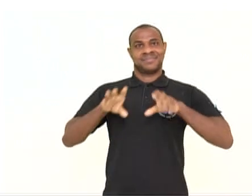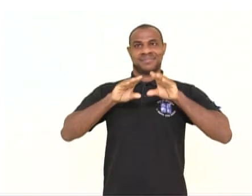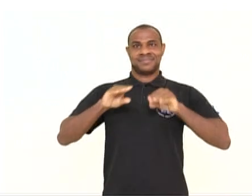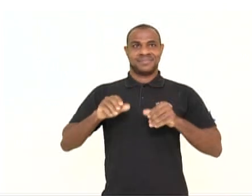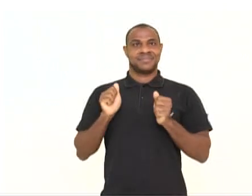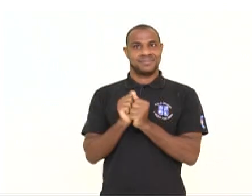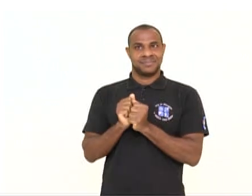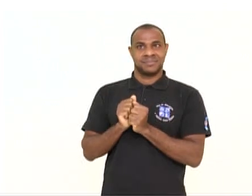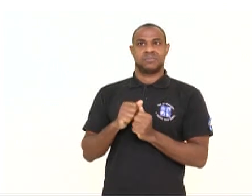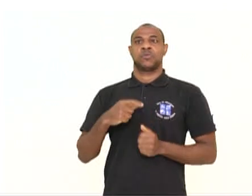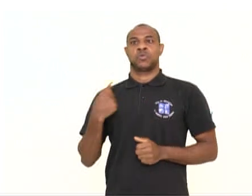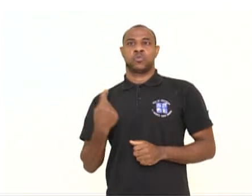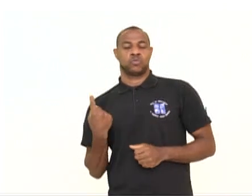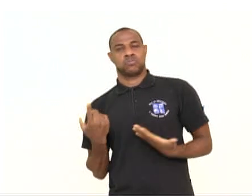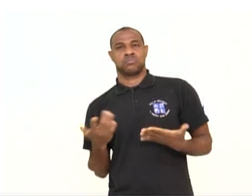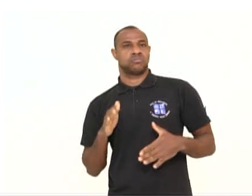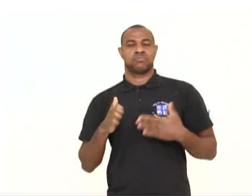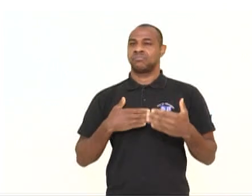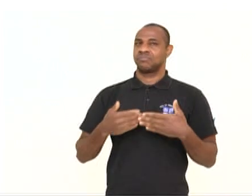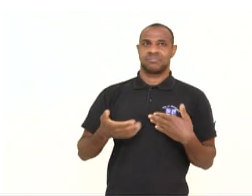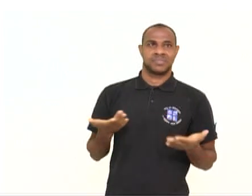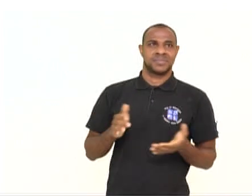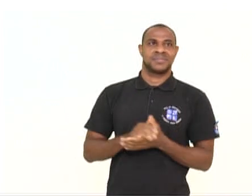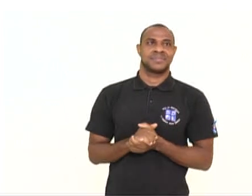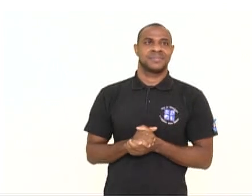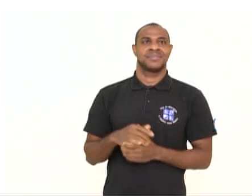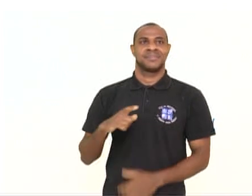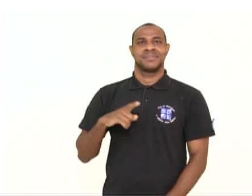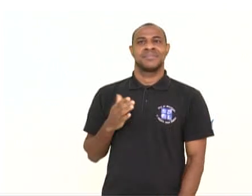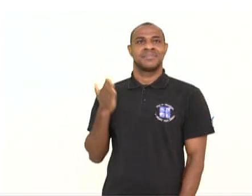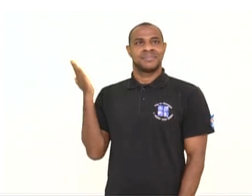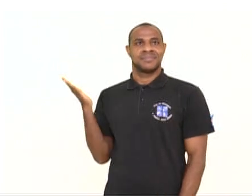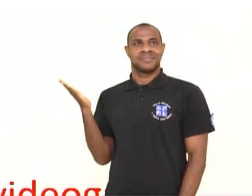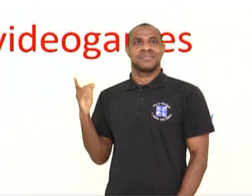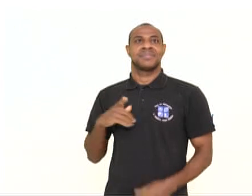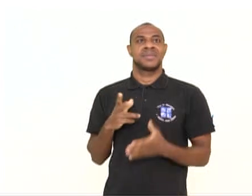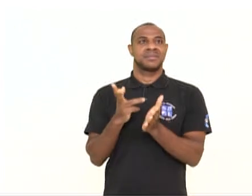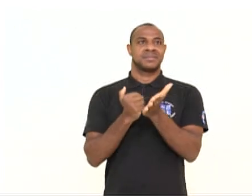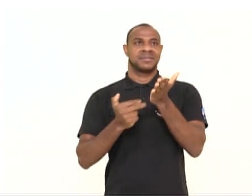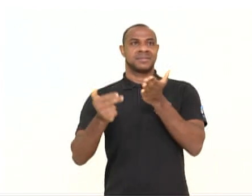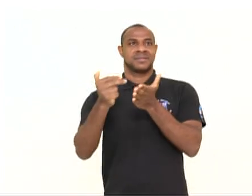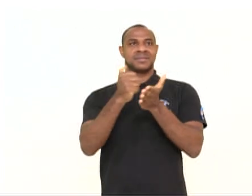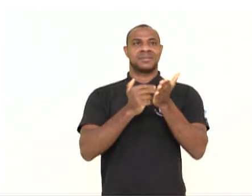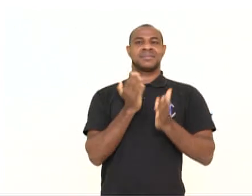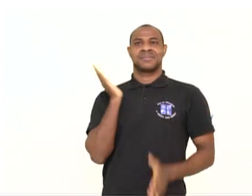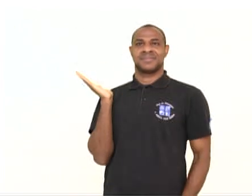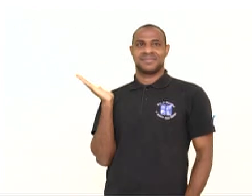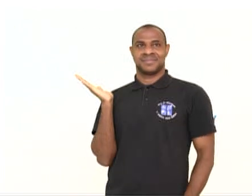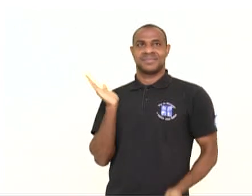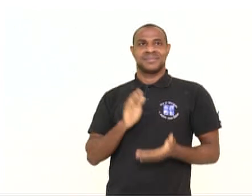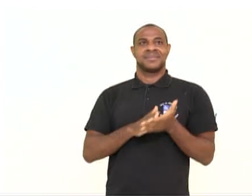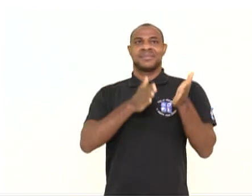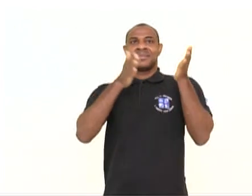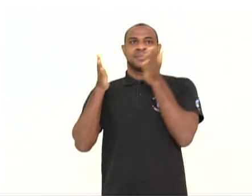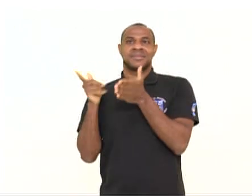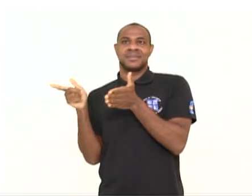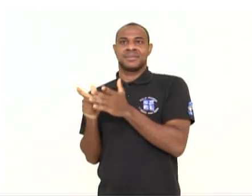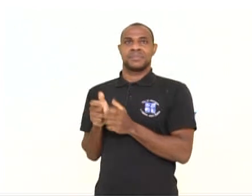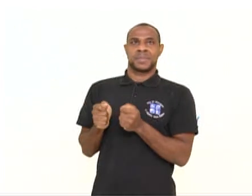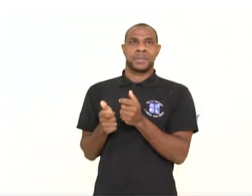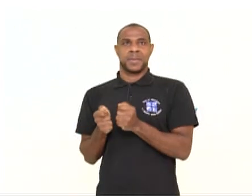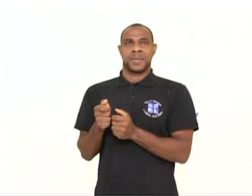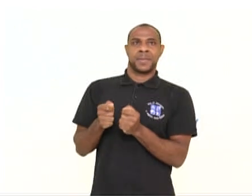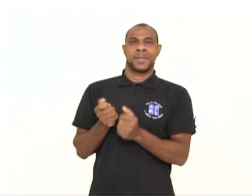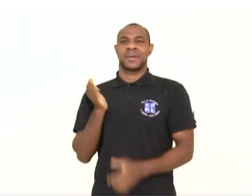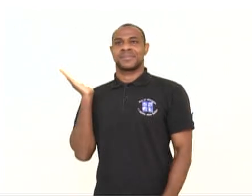ser feita isolada. Temos drawing, a parte de desenho, e temos playing video games. Como vocês viram aqui, uma delas